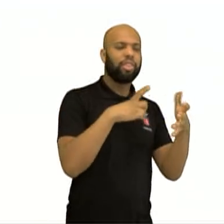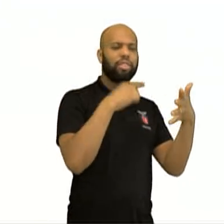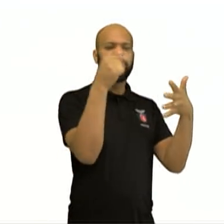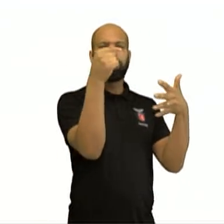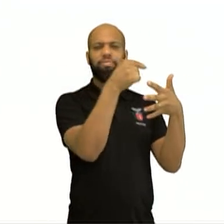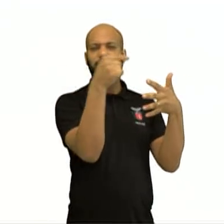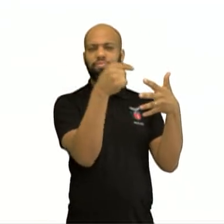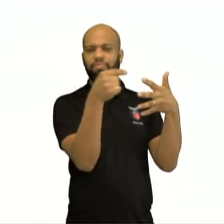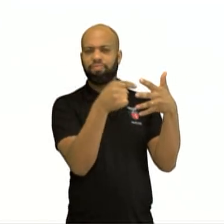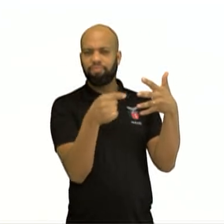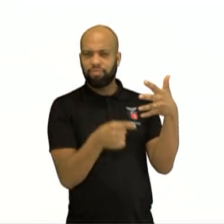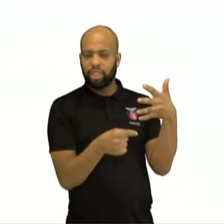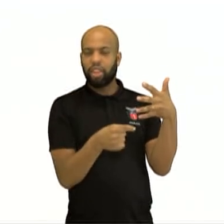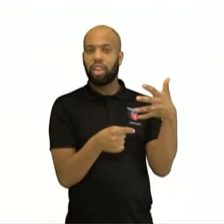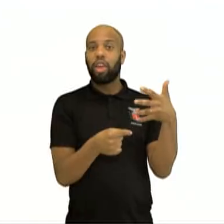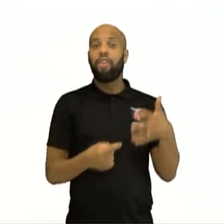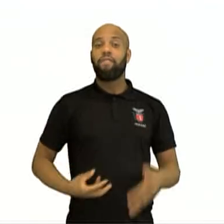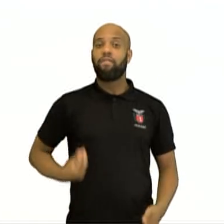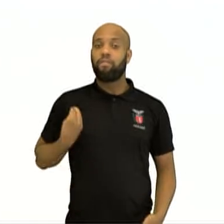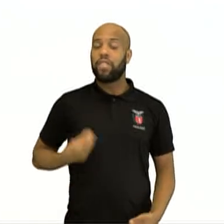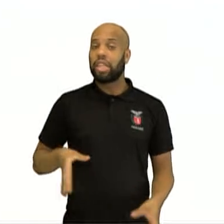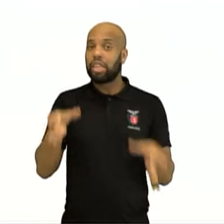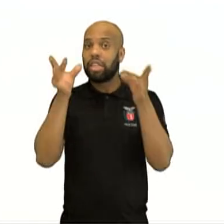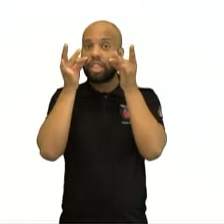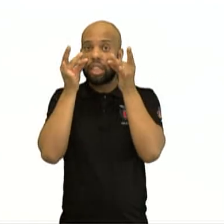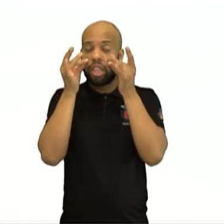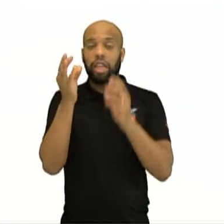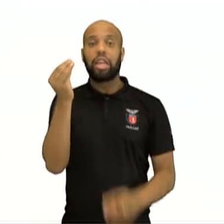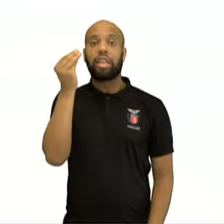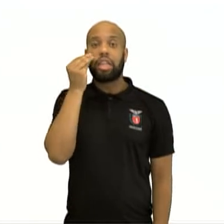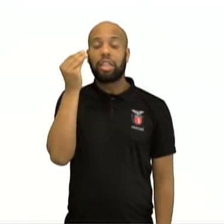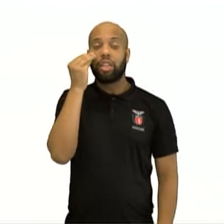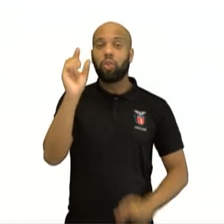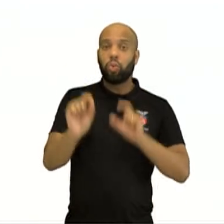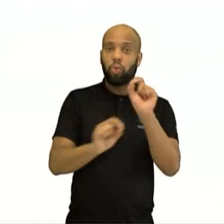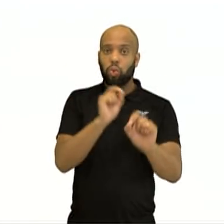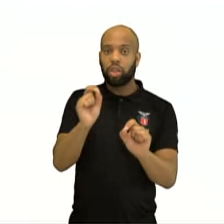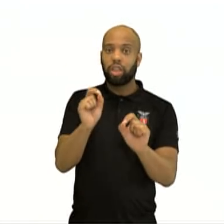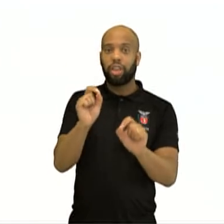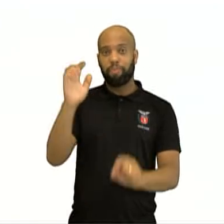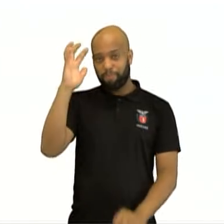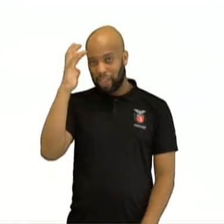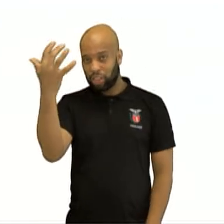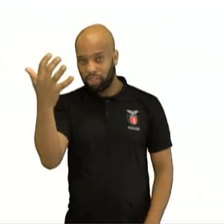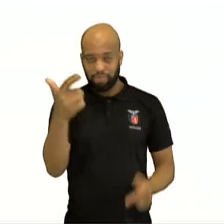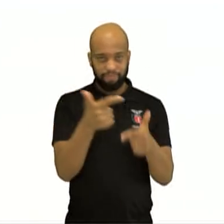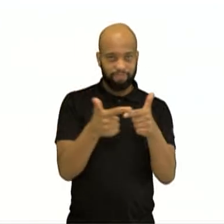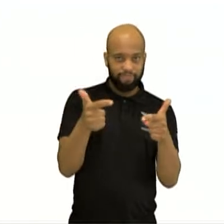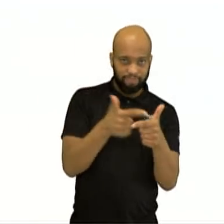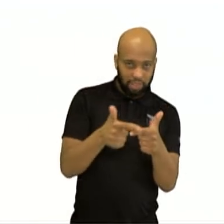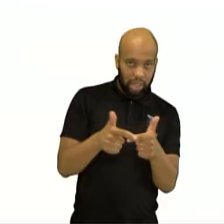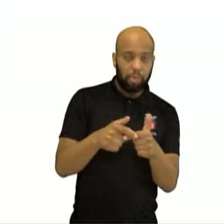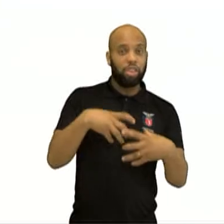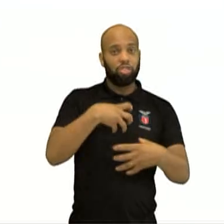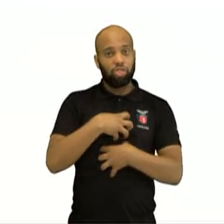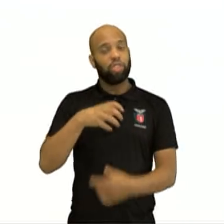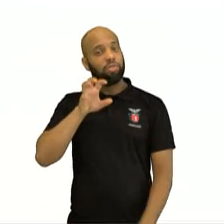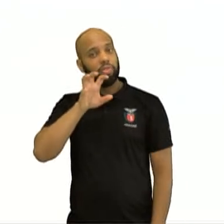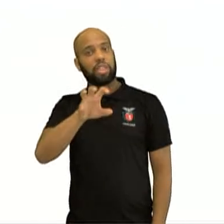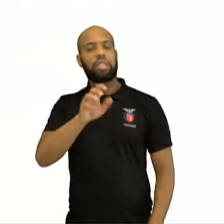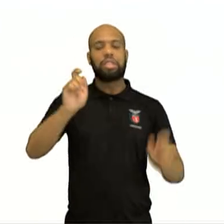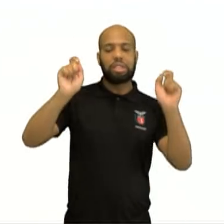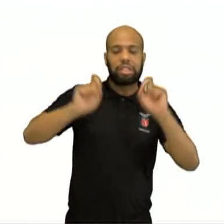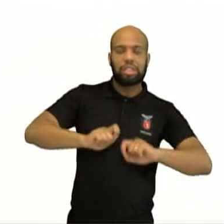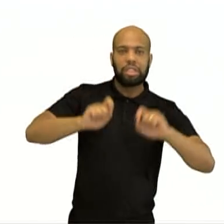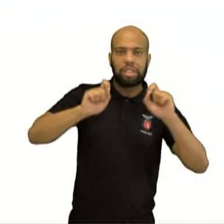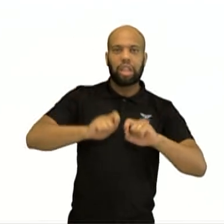criteriosa da realidade numa tentativa de solucionar problemas e assim